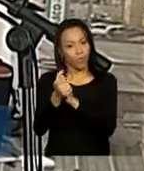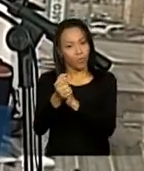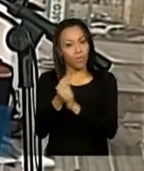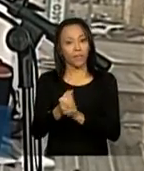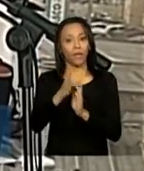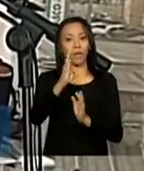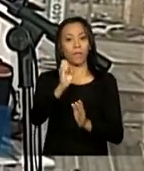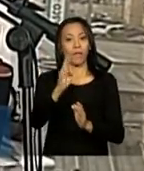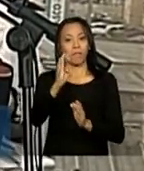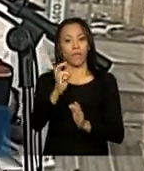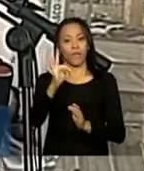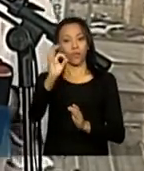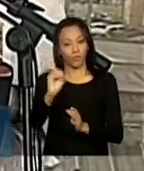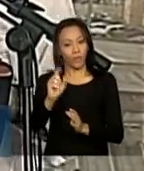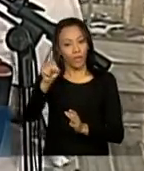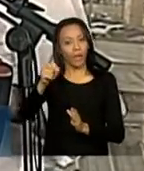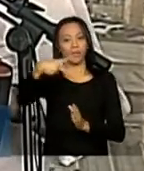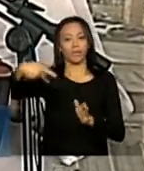o presidente do sindicato,